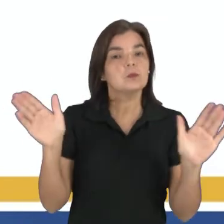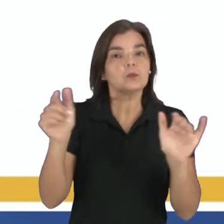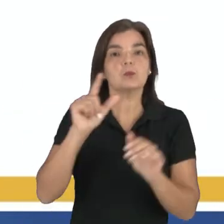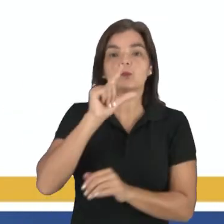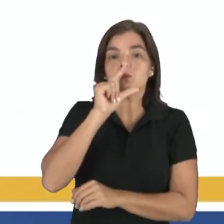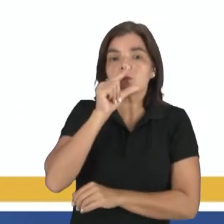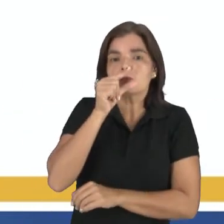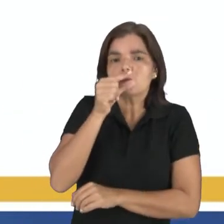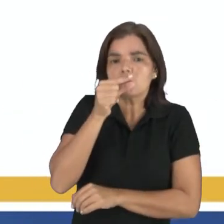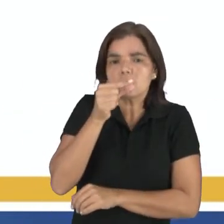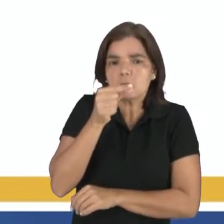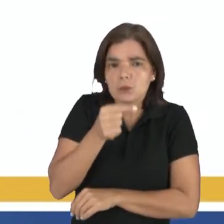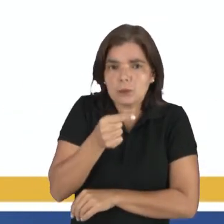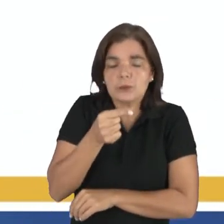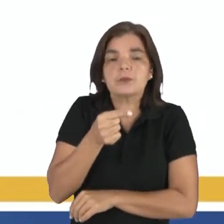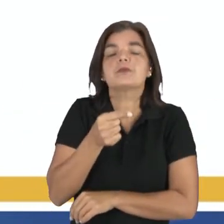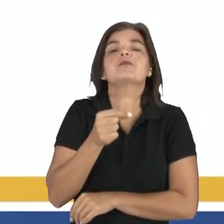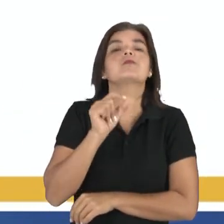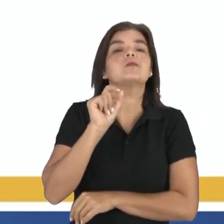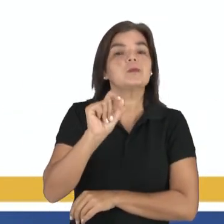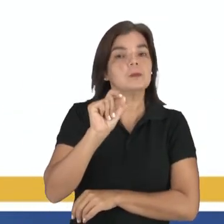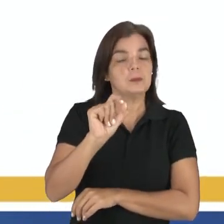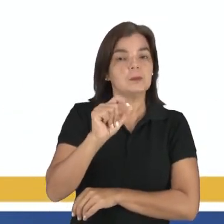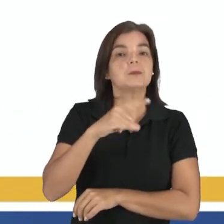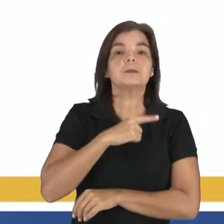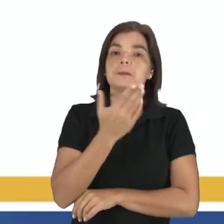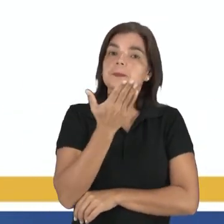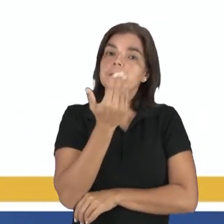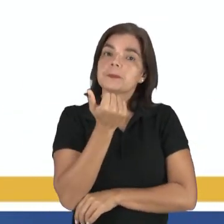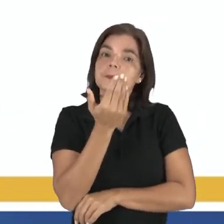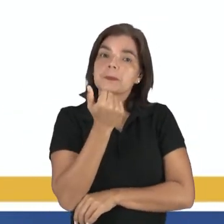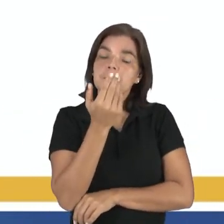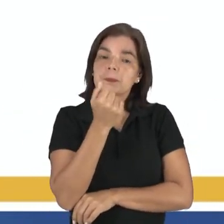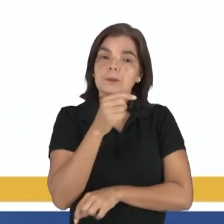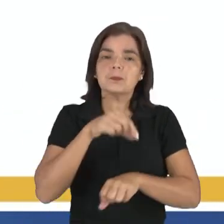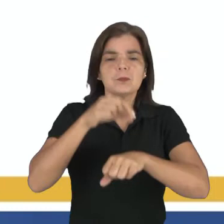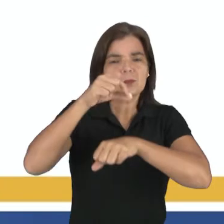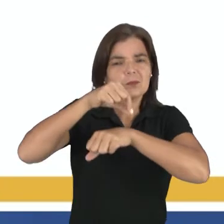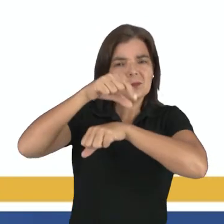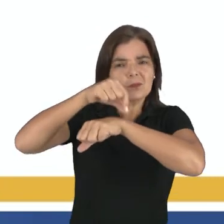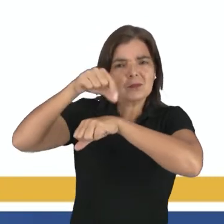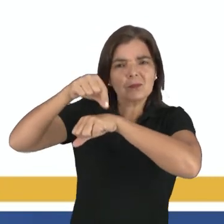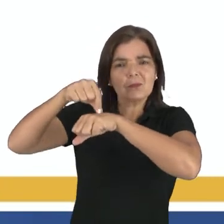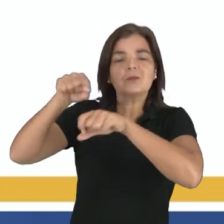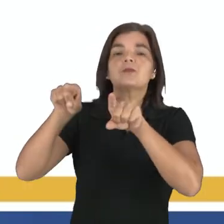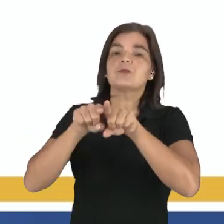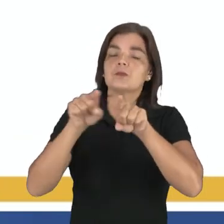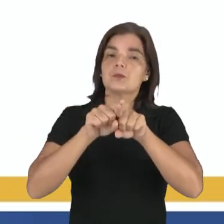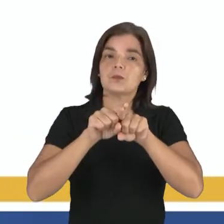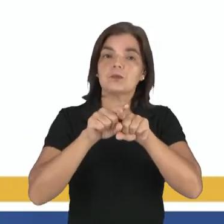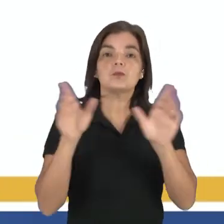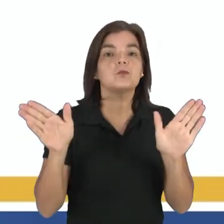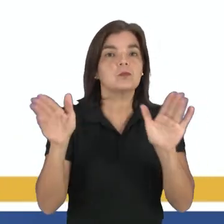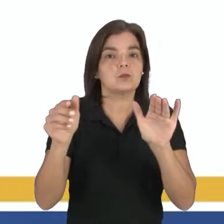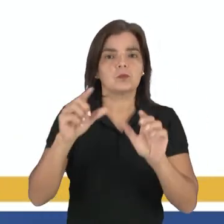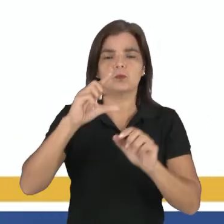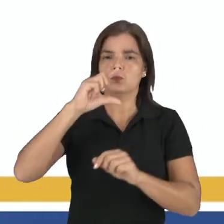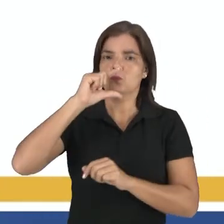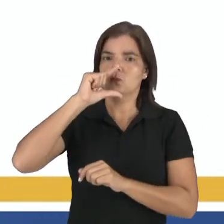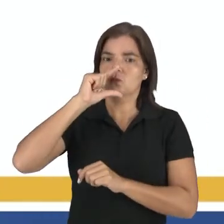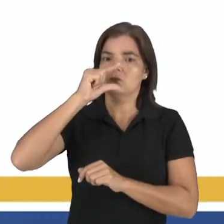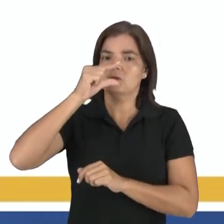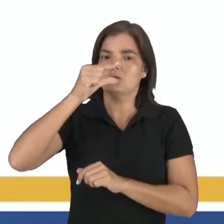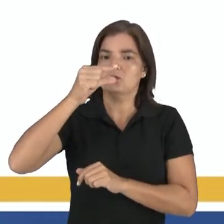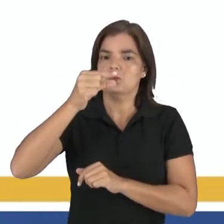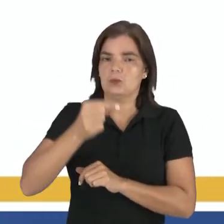bico mais fino e afiados eram aves que se alimentavam apenas de insetos. E as aves que tinham o bico mais grosso